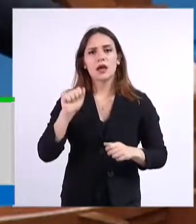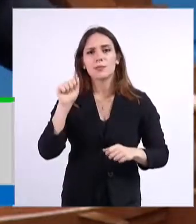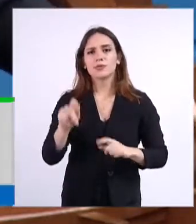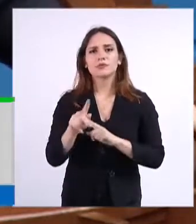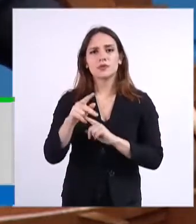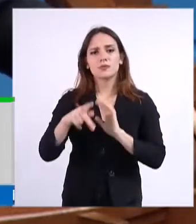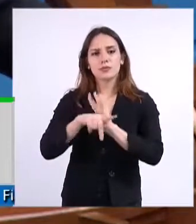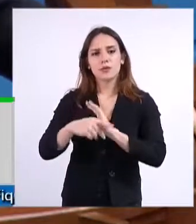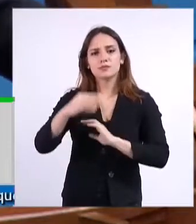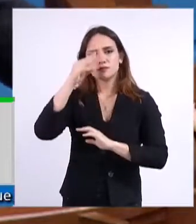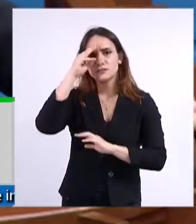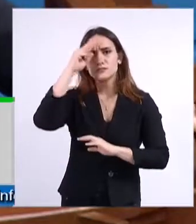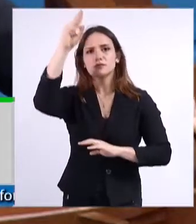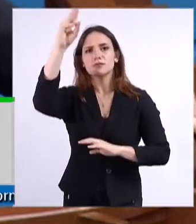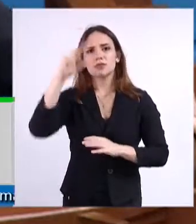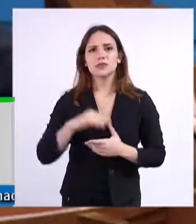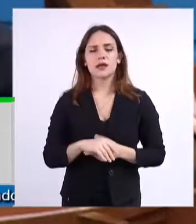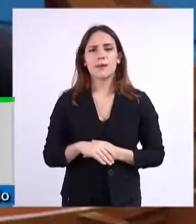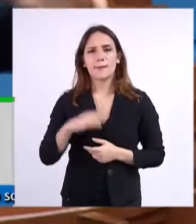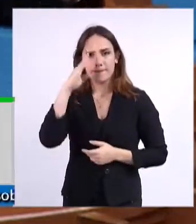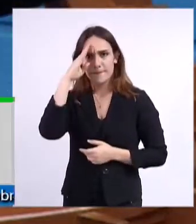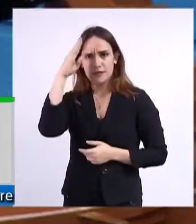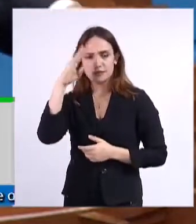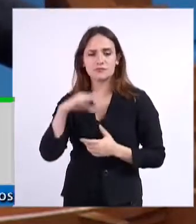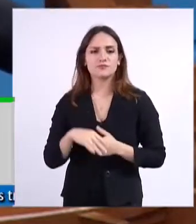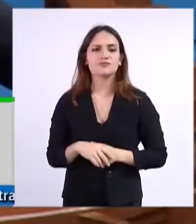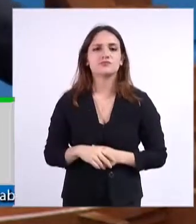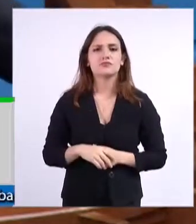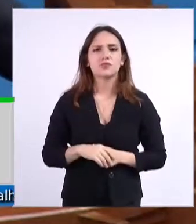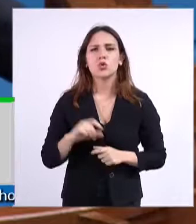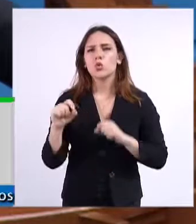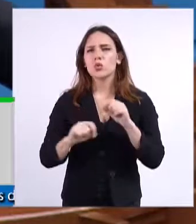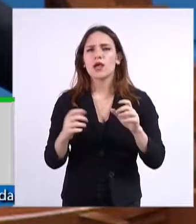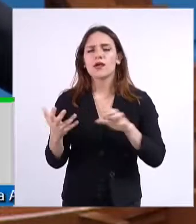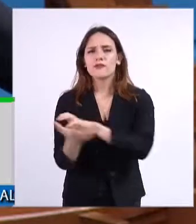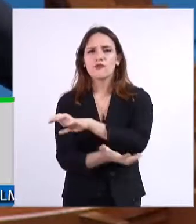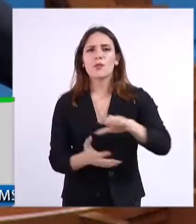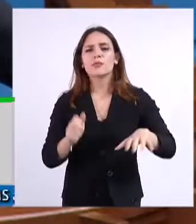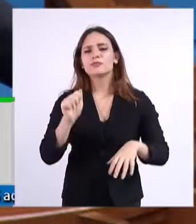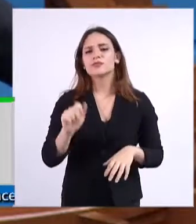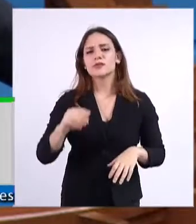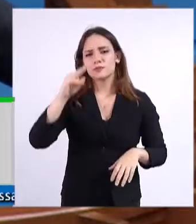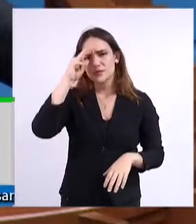ontem chegou a reforma dos militares. E o que diz essa reforma?